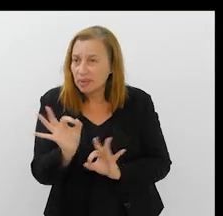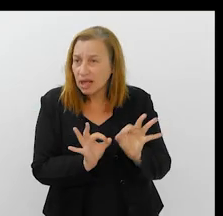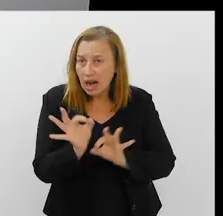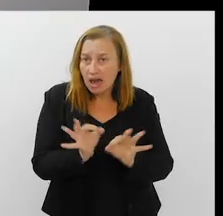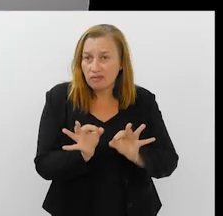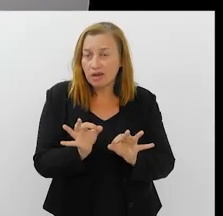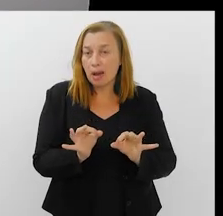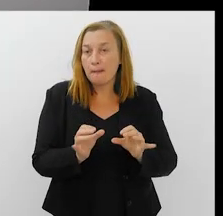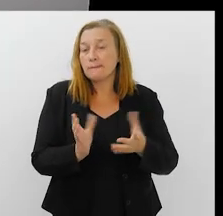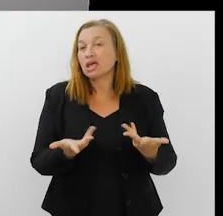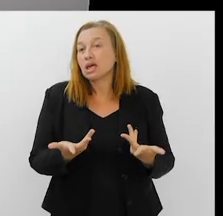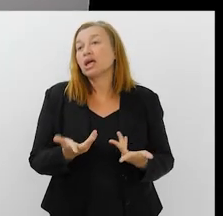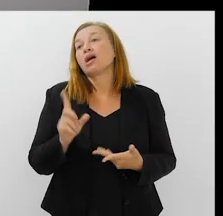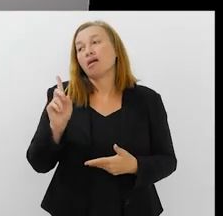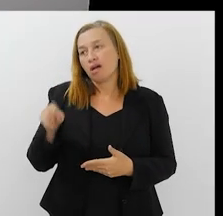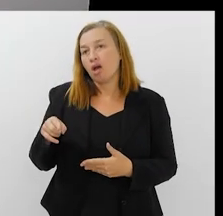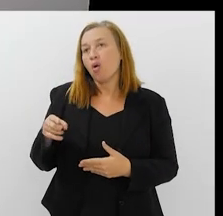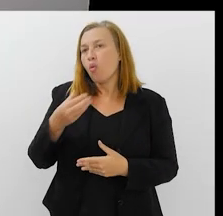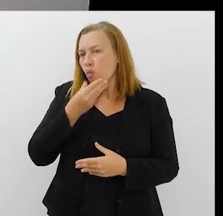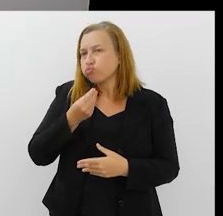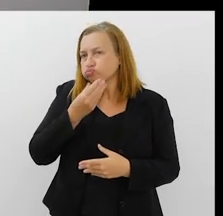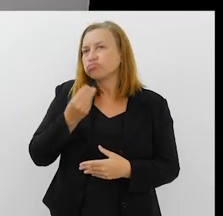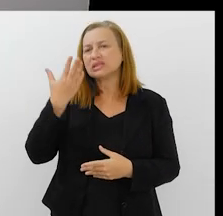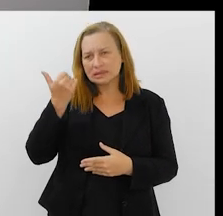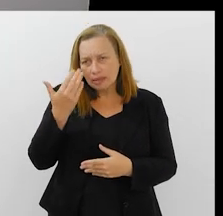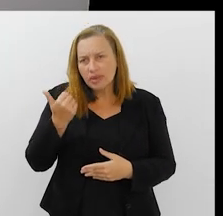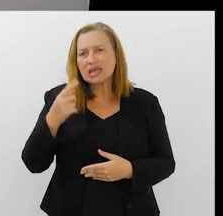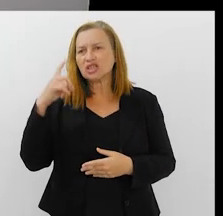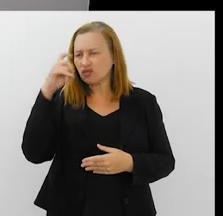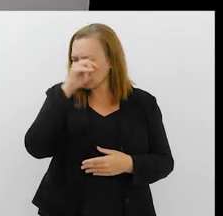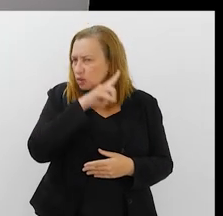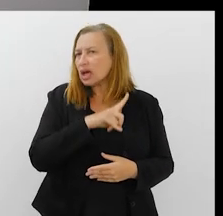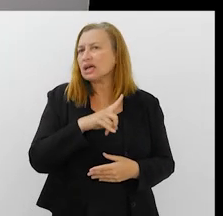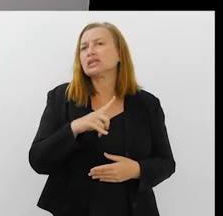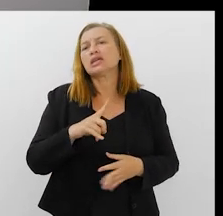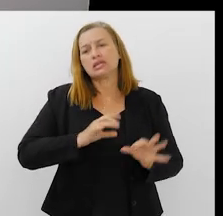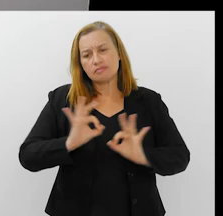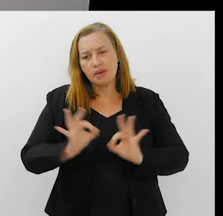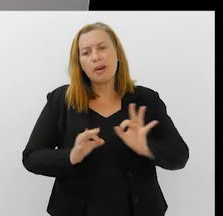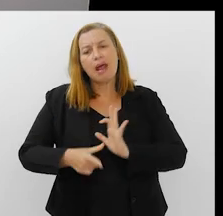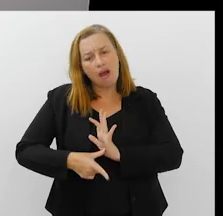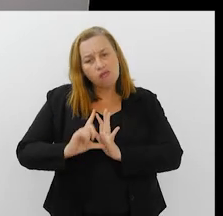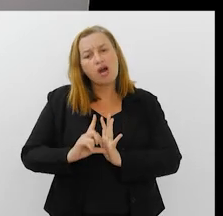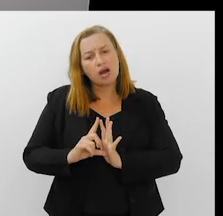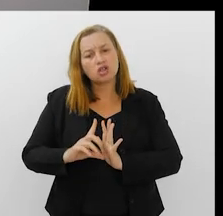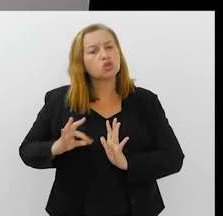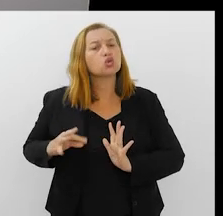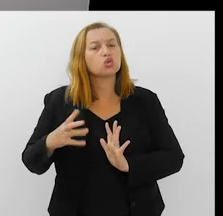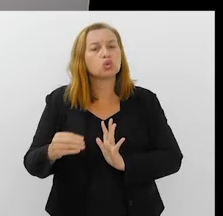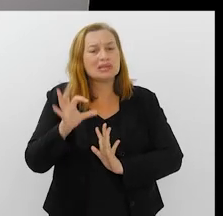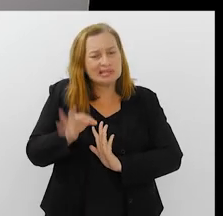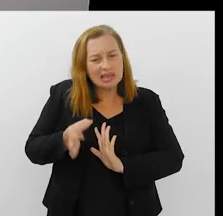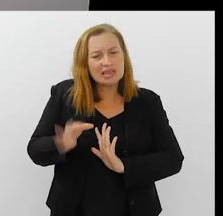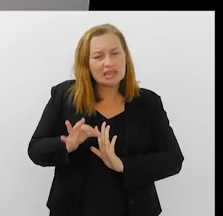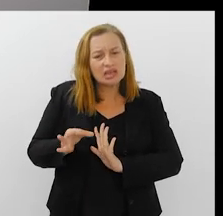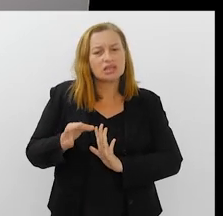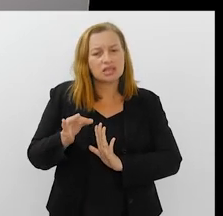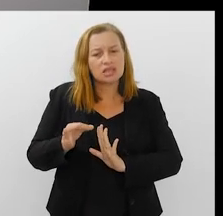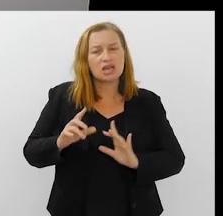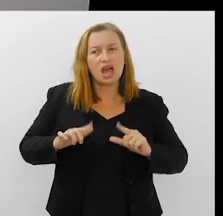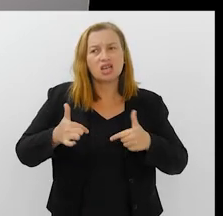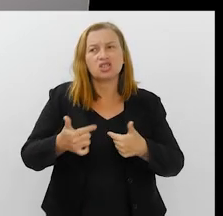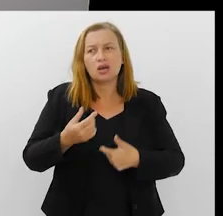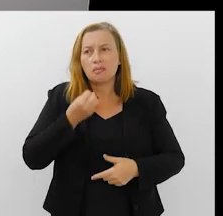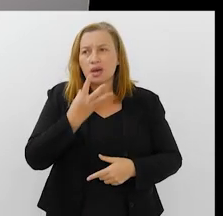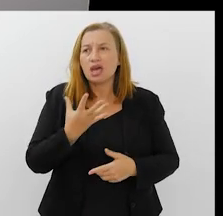O carro todo. Isso era um cara que sabia das dificuldades, e se preparava para aquilo. Então eu tinha certeza que aquilo